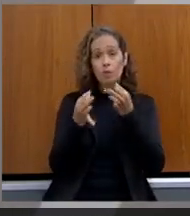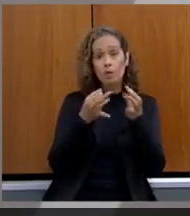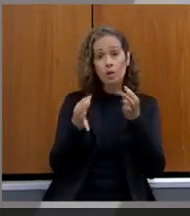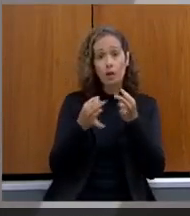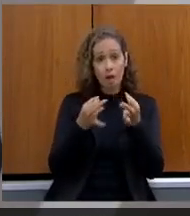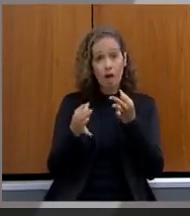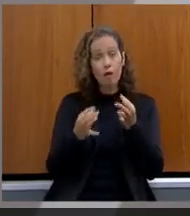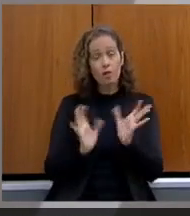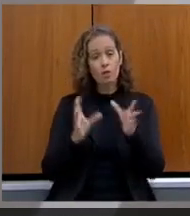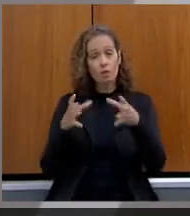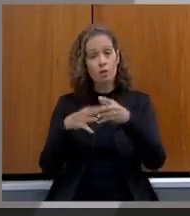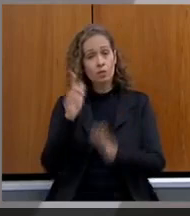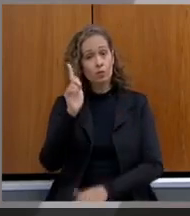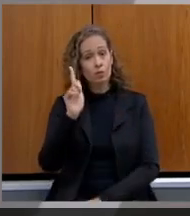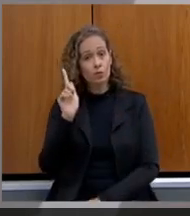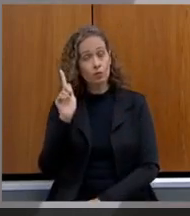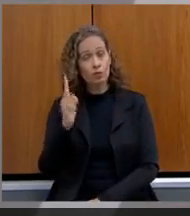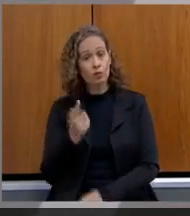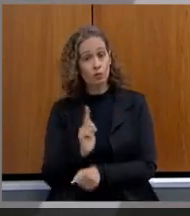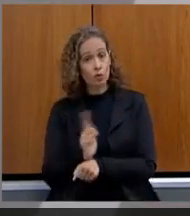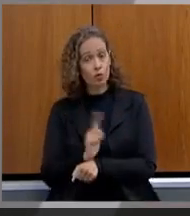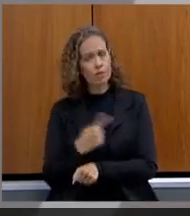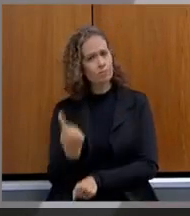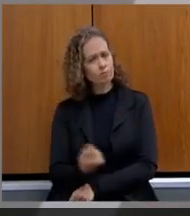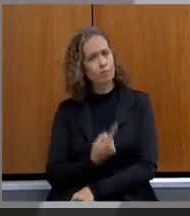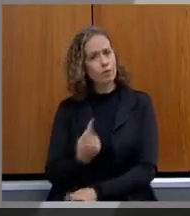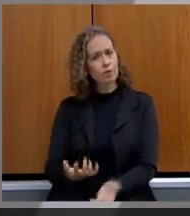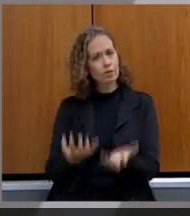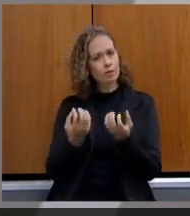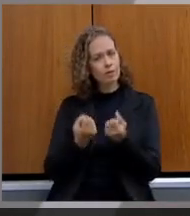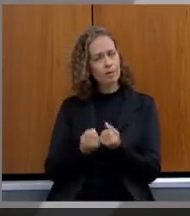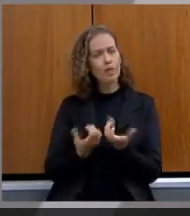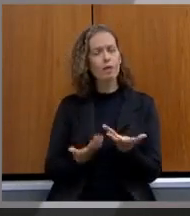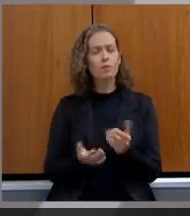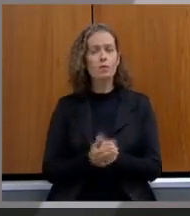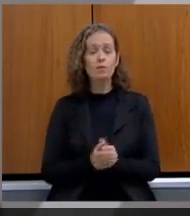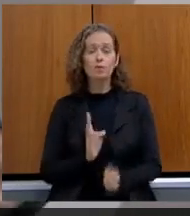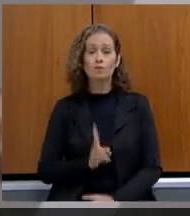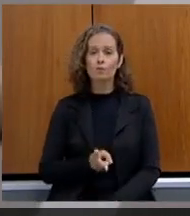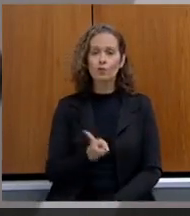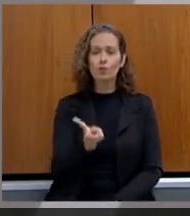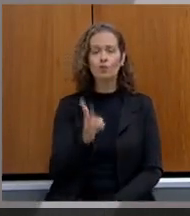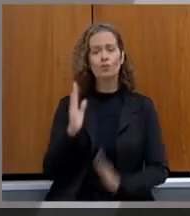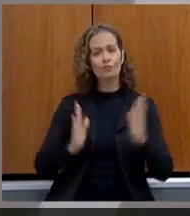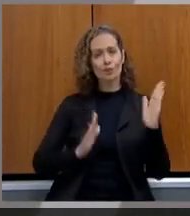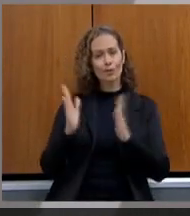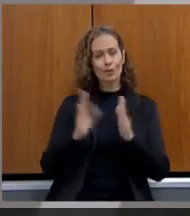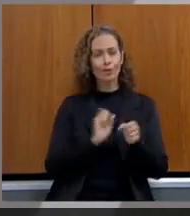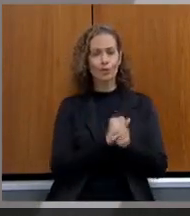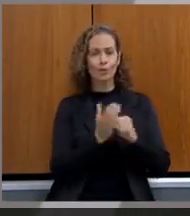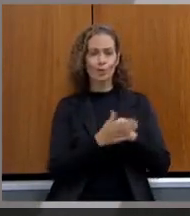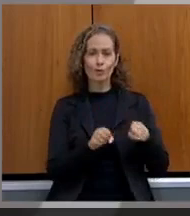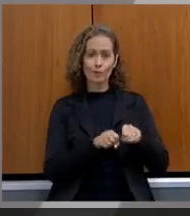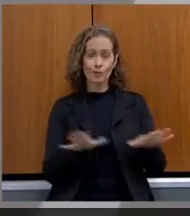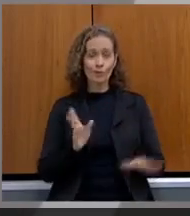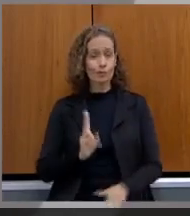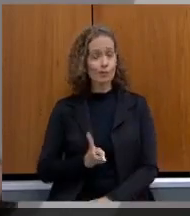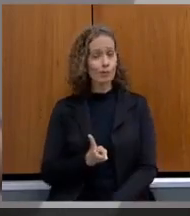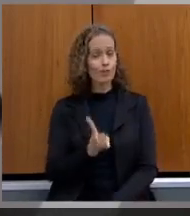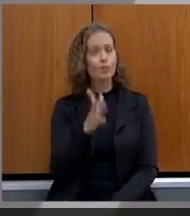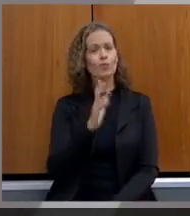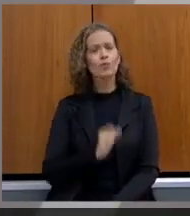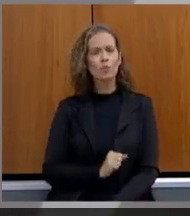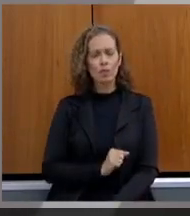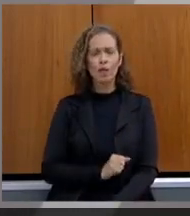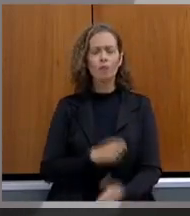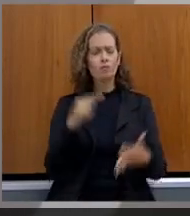escolas e isso continua durante a pandemia de forma virtual estamos ouvindo gestores para que eles